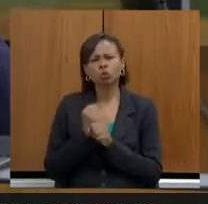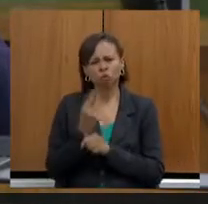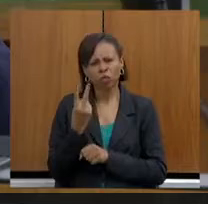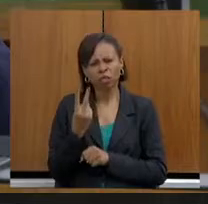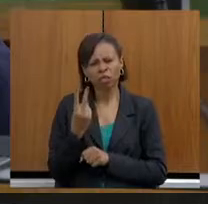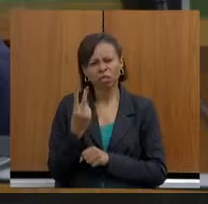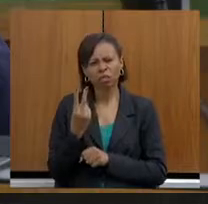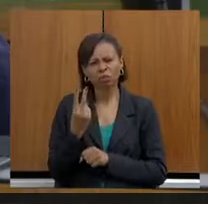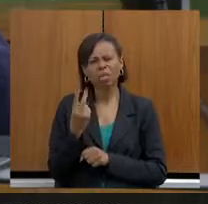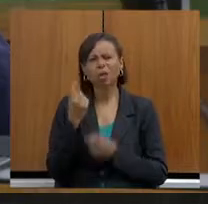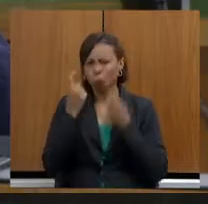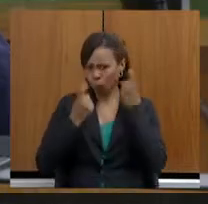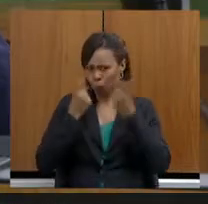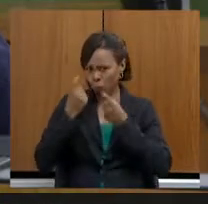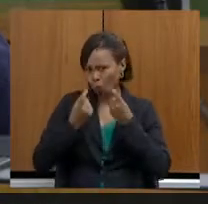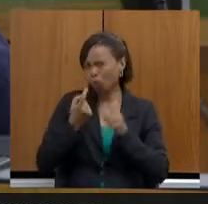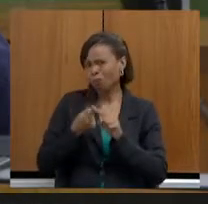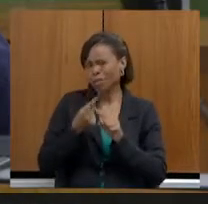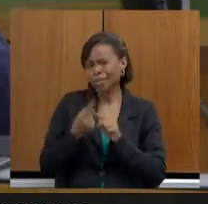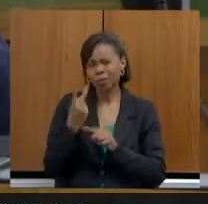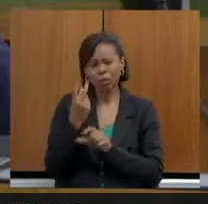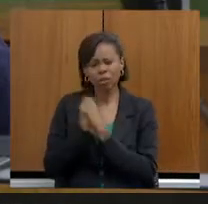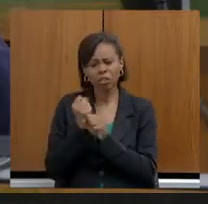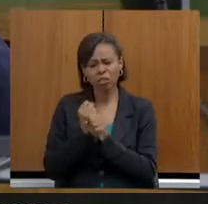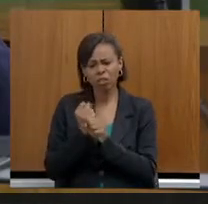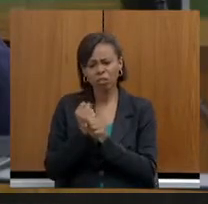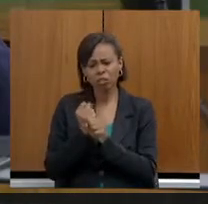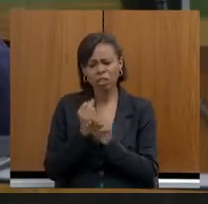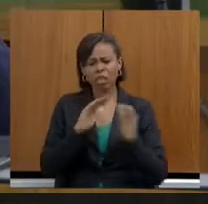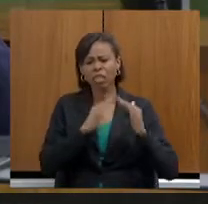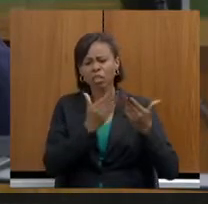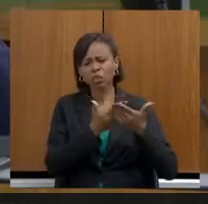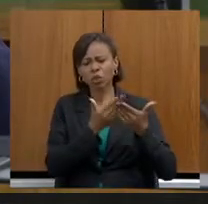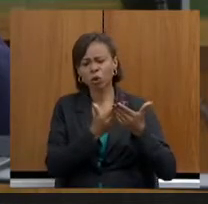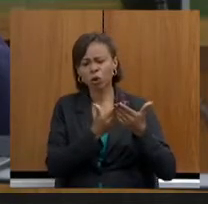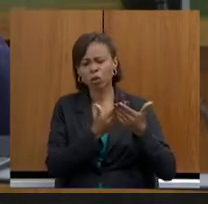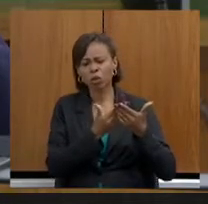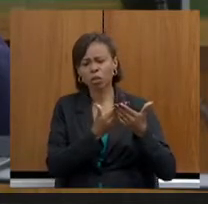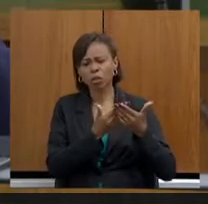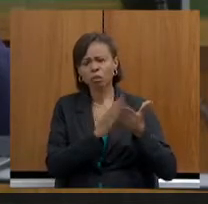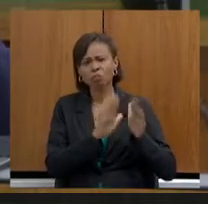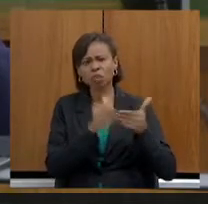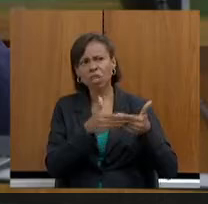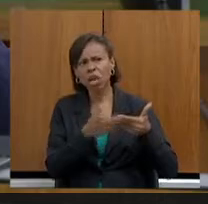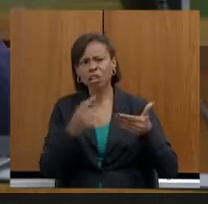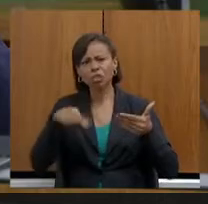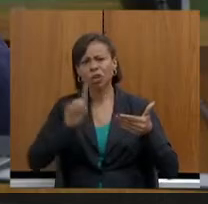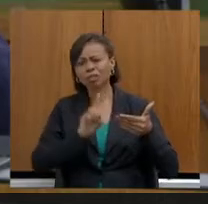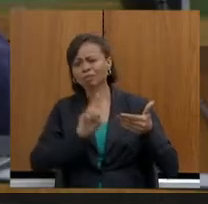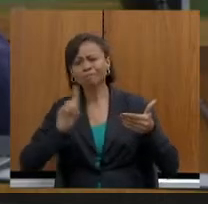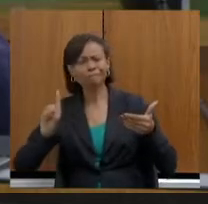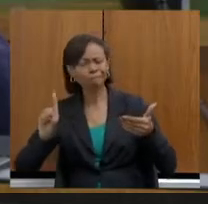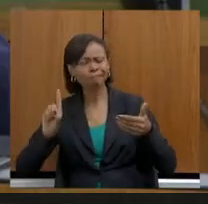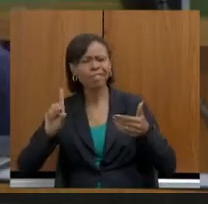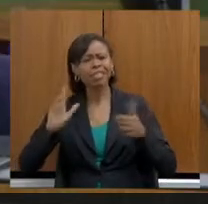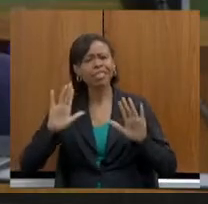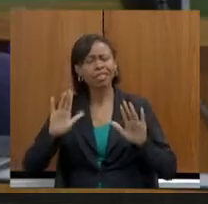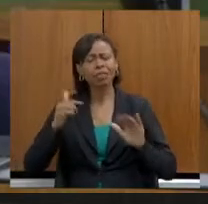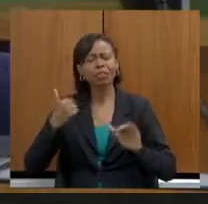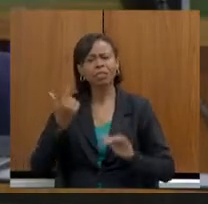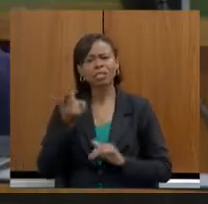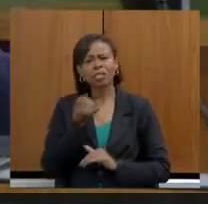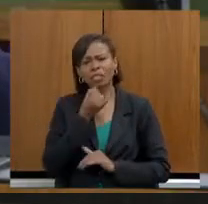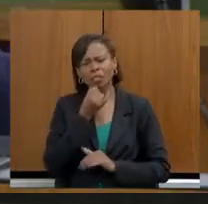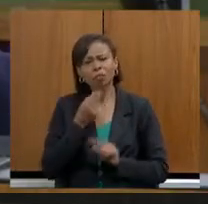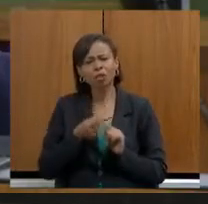nós ficamos distante da escola e me deixa muito triste de saber que a gente tem